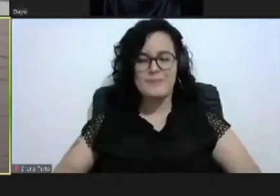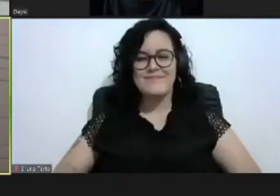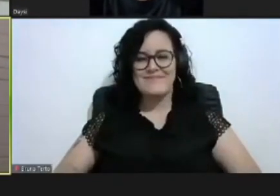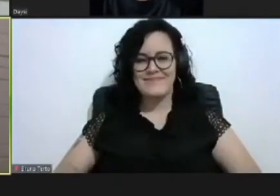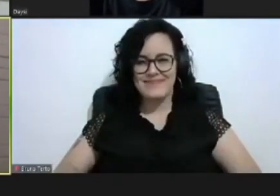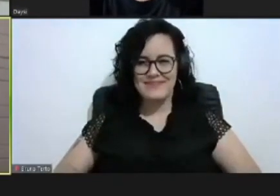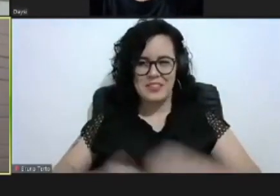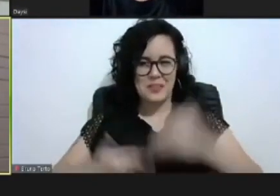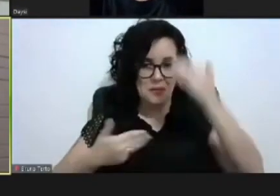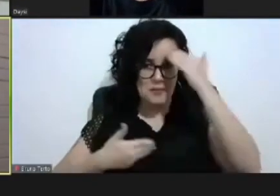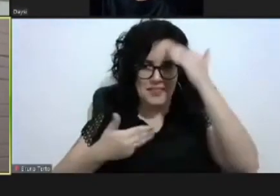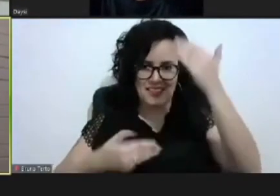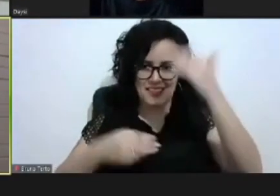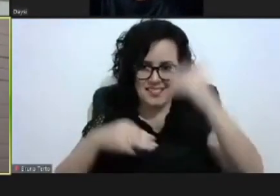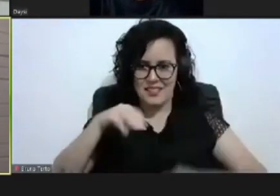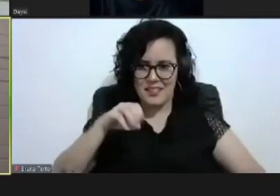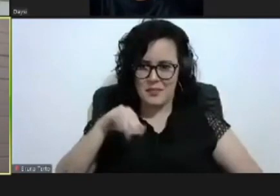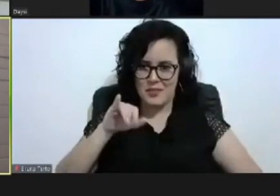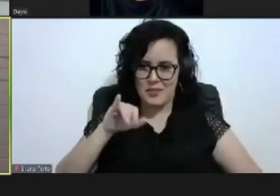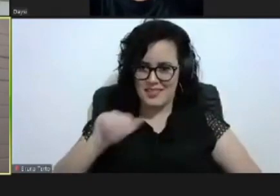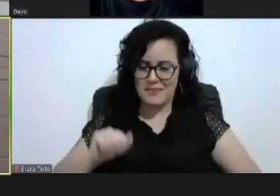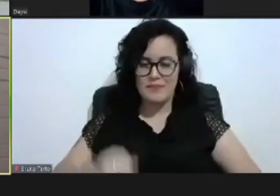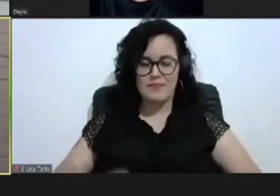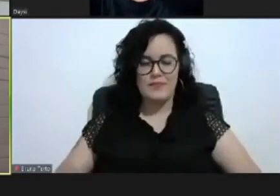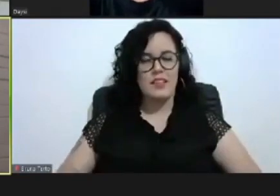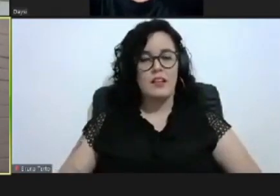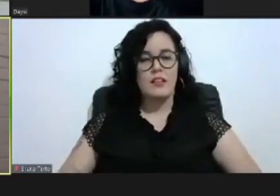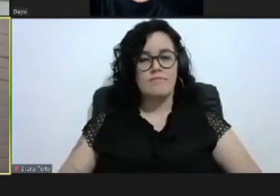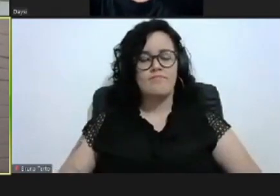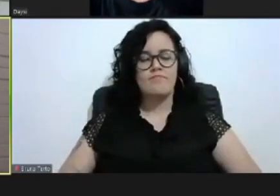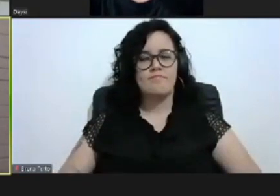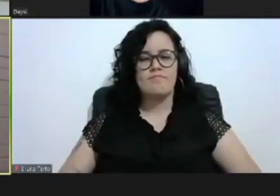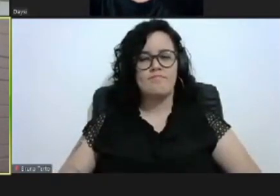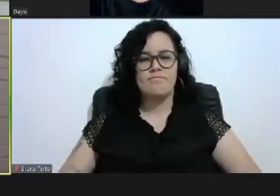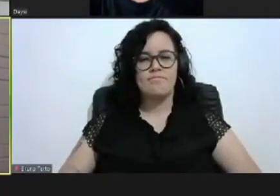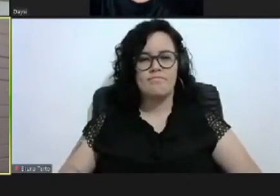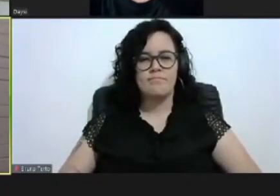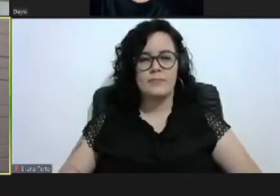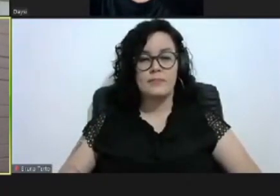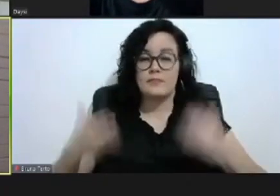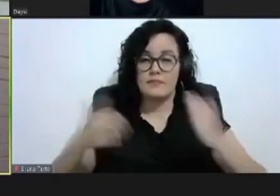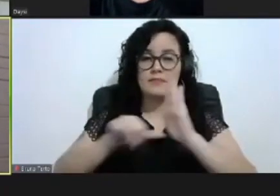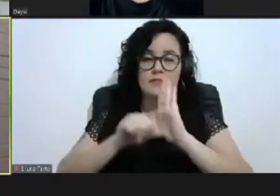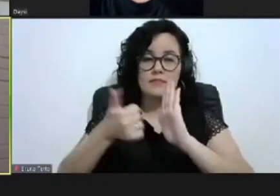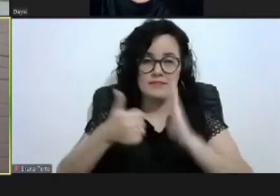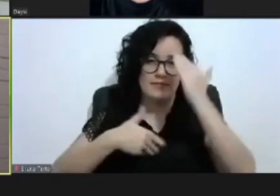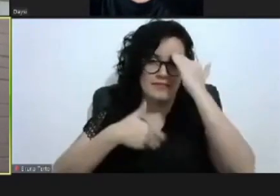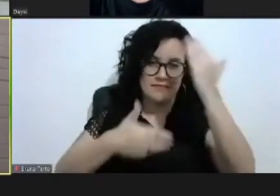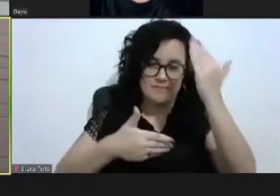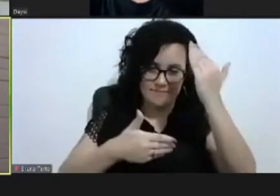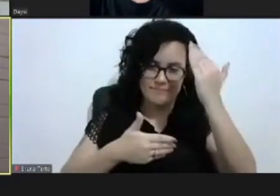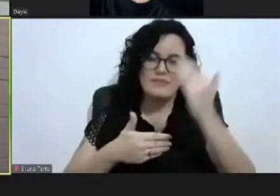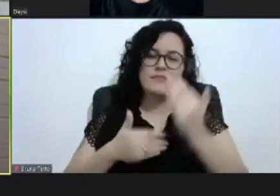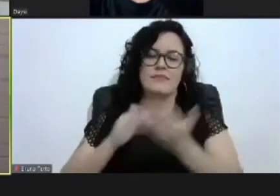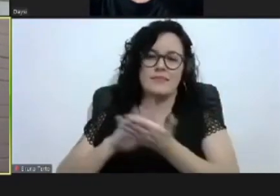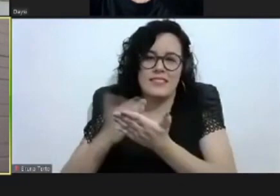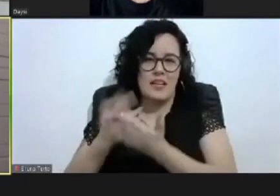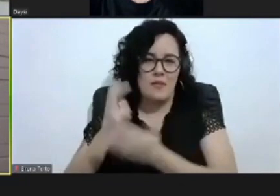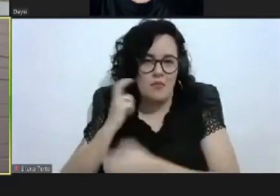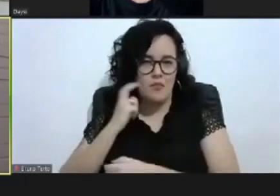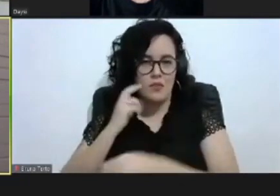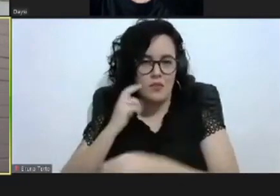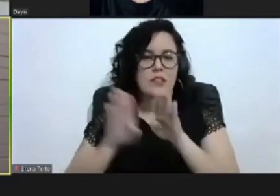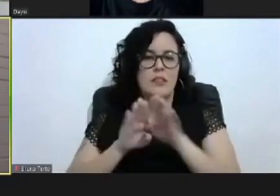Obrigada, Mônica. Bom, primeiro, agradecer a Sônia, agradecer a Bruna, que está aqui nos traduzindo, a Sônia